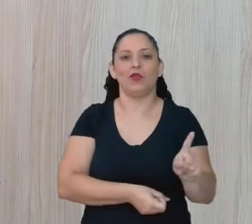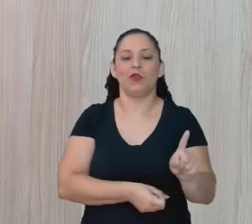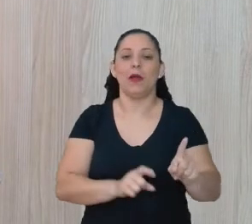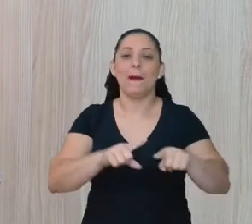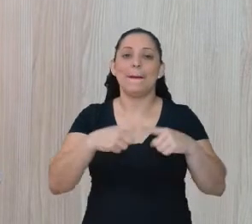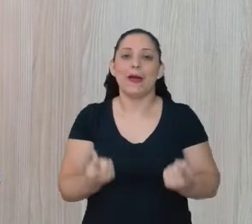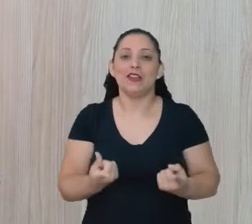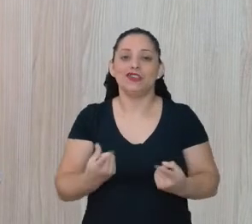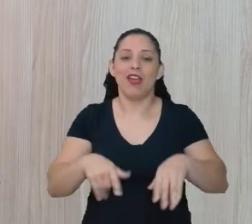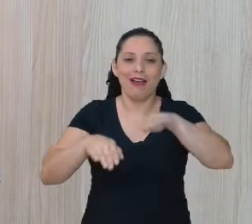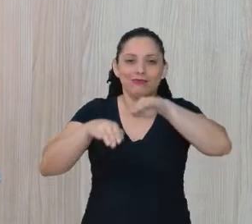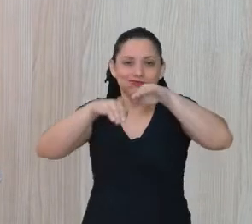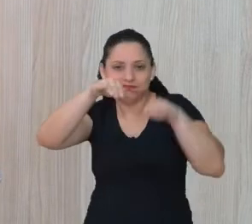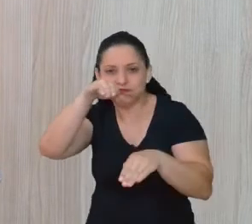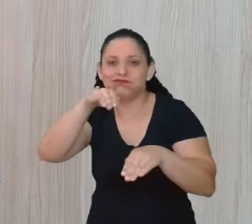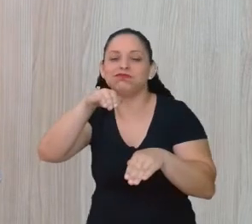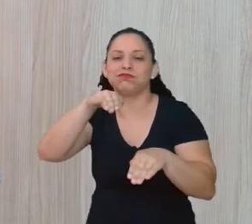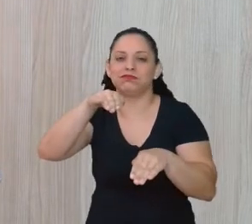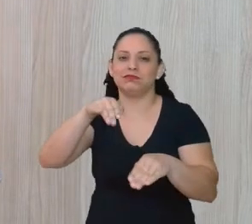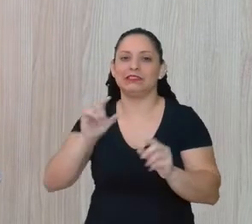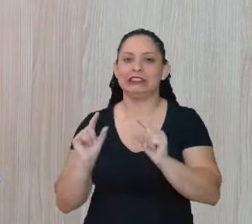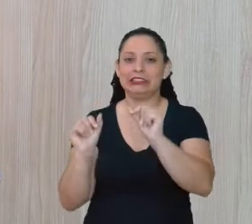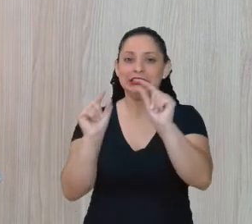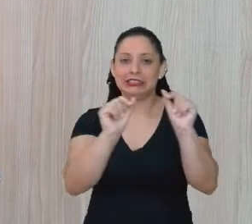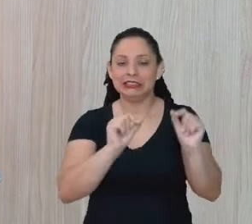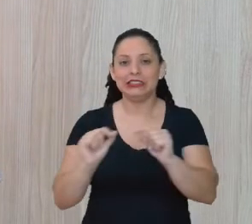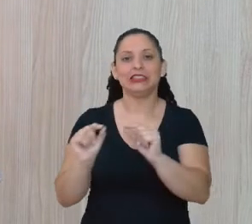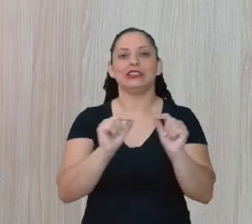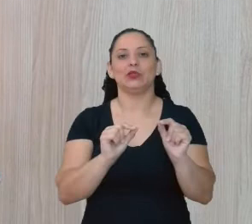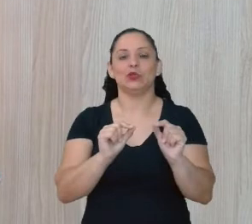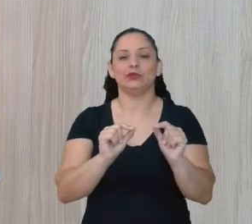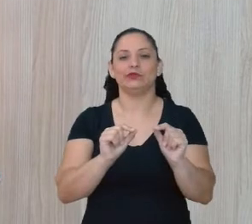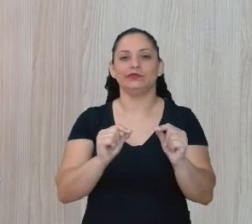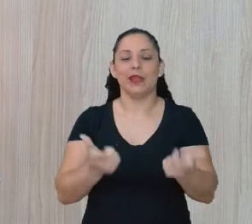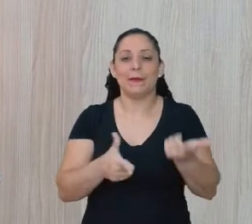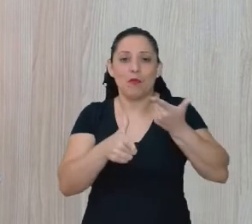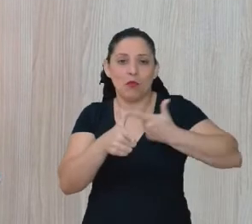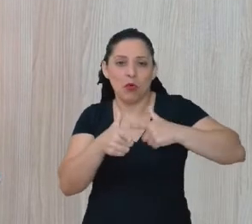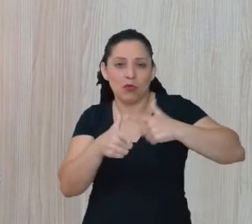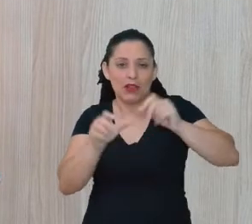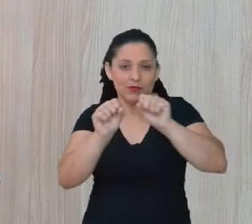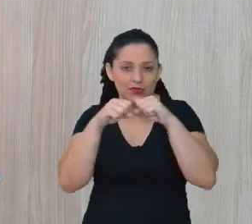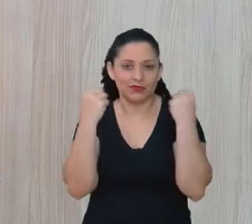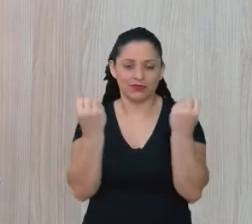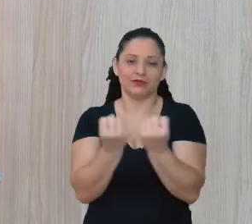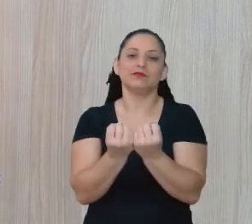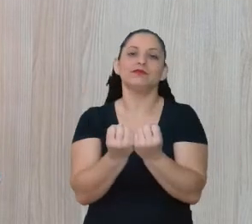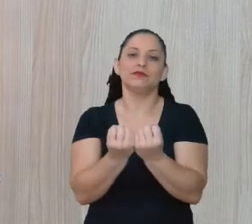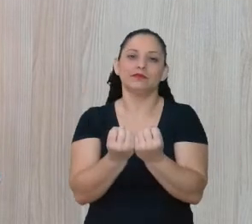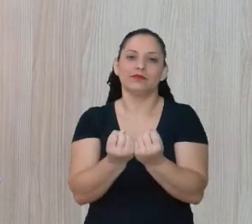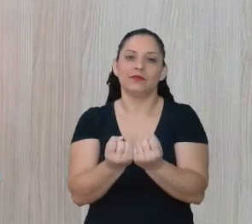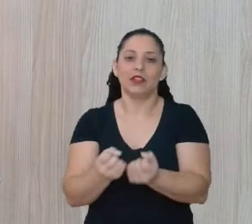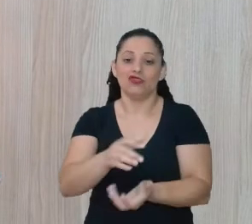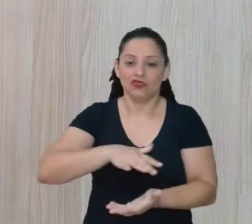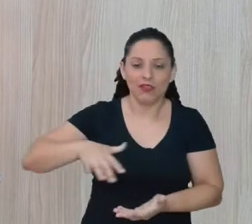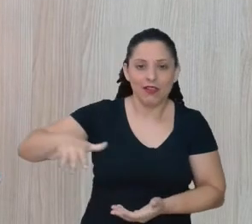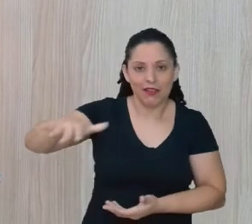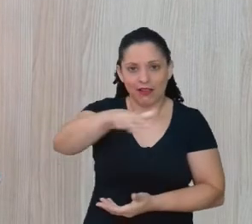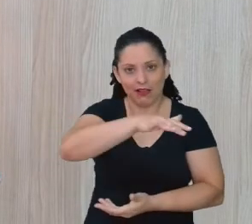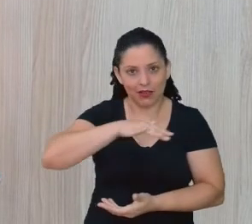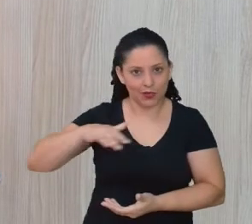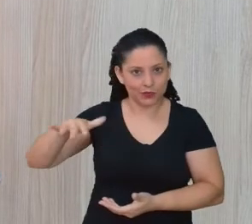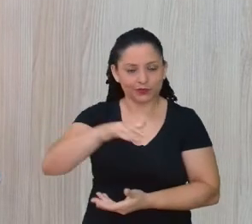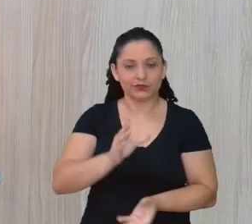da desigualdade, né? Da mal distribuição de renda que existe, não só a nível global, mas também no